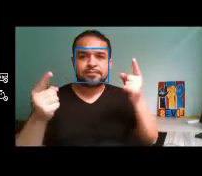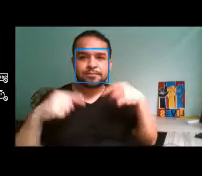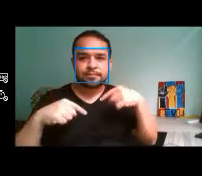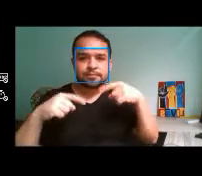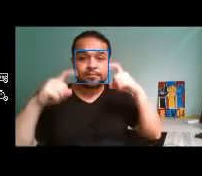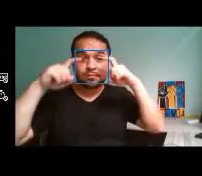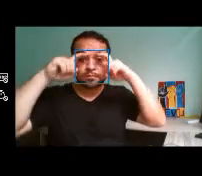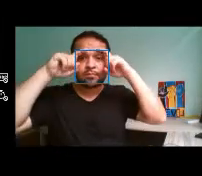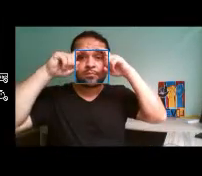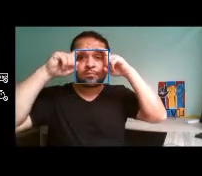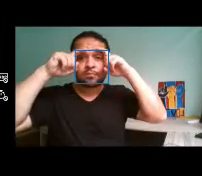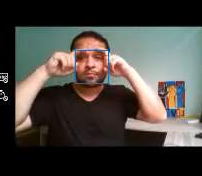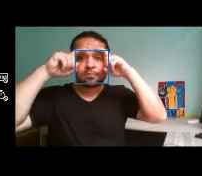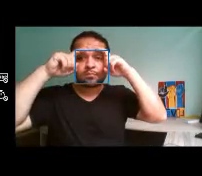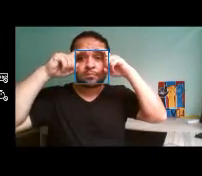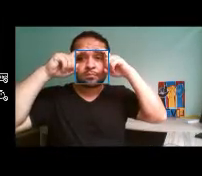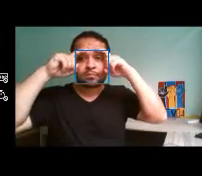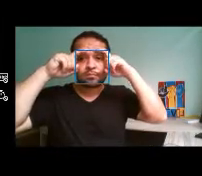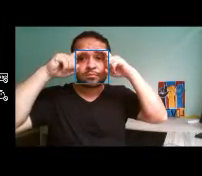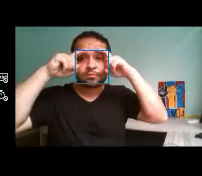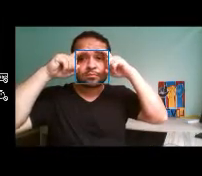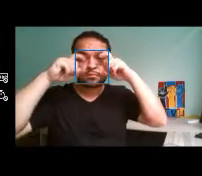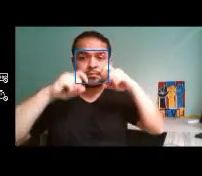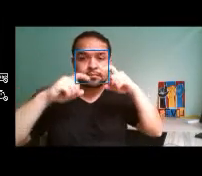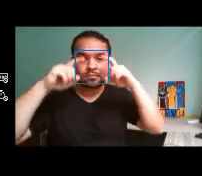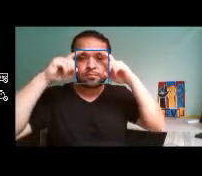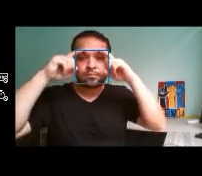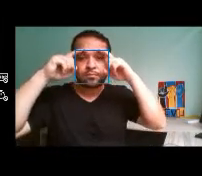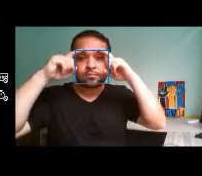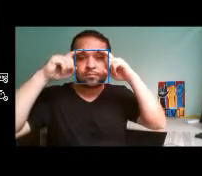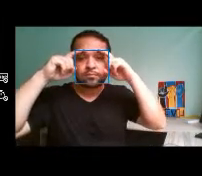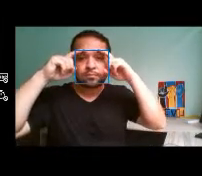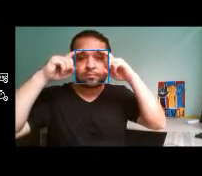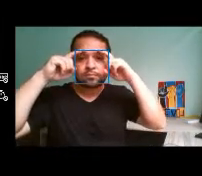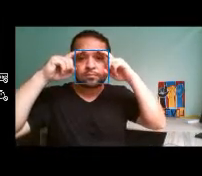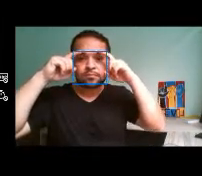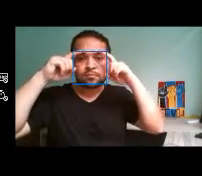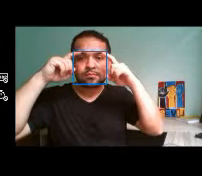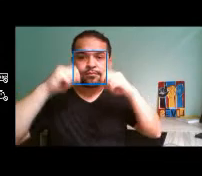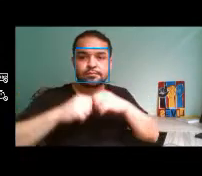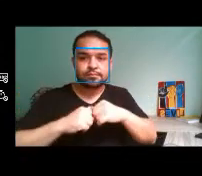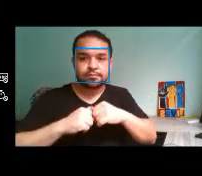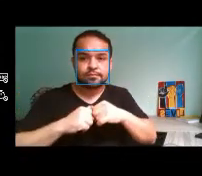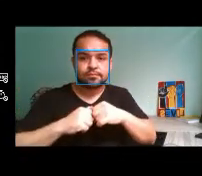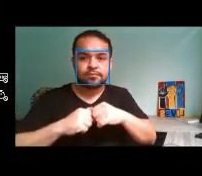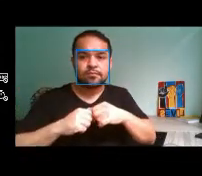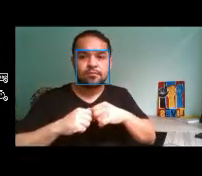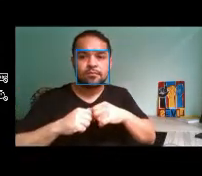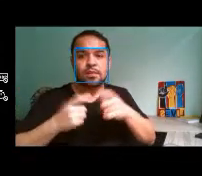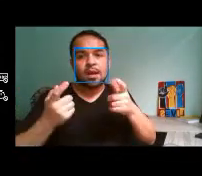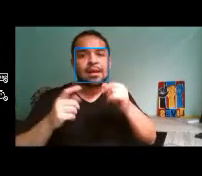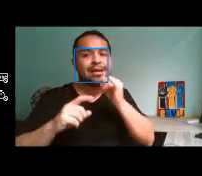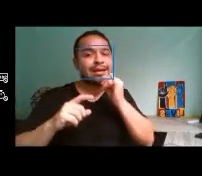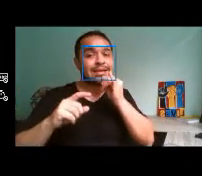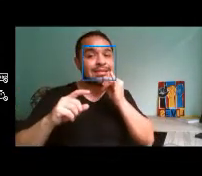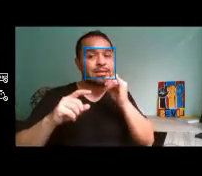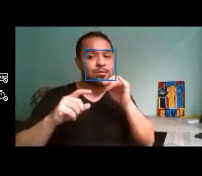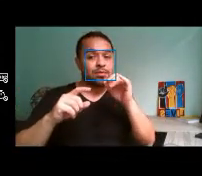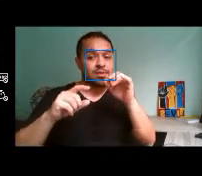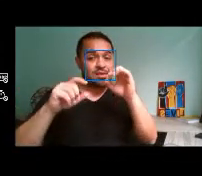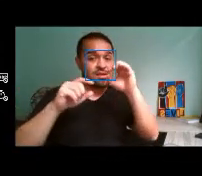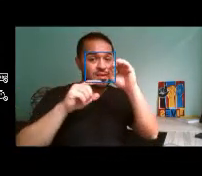levantada. Veja. Tá vendo? Veja que você pode, no caso do ozinho